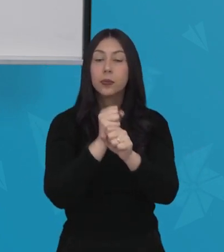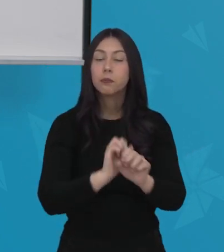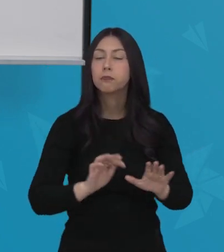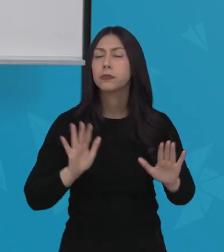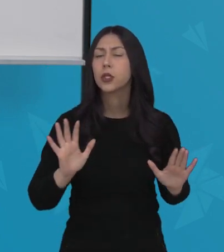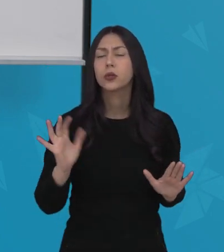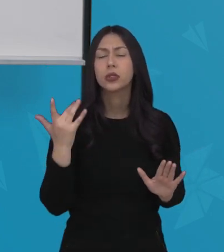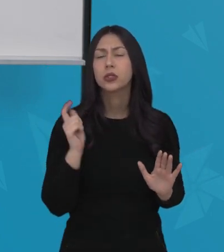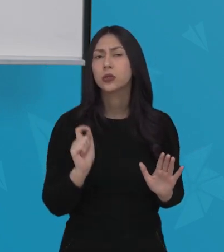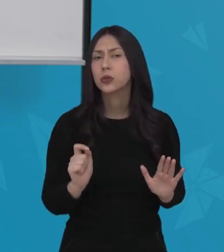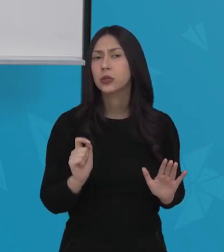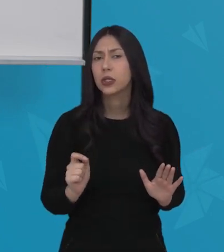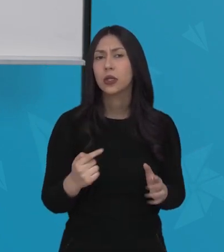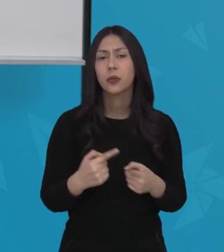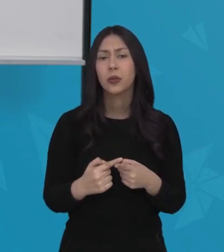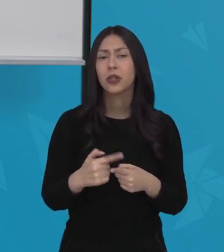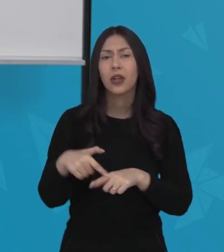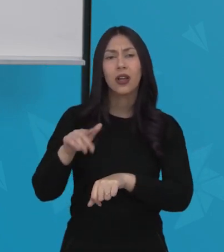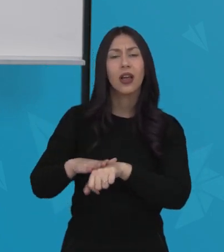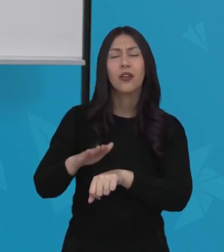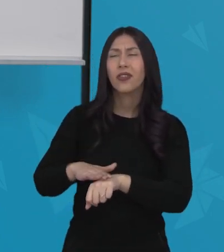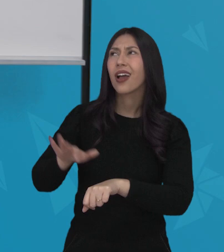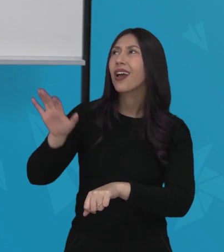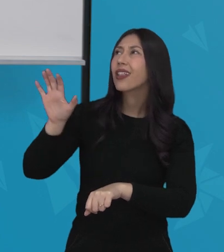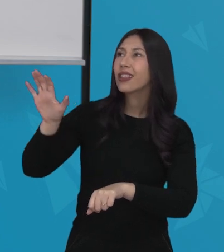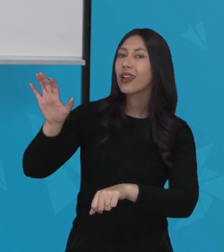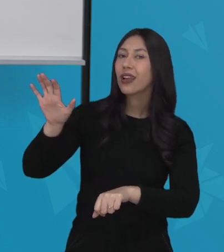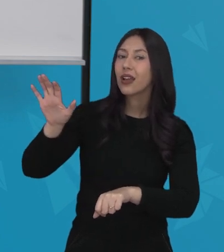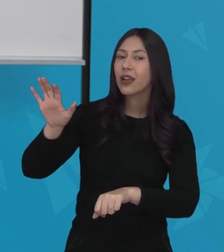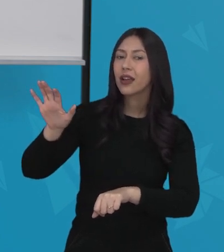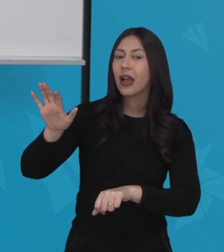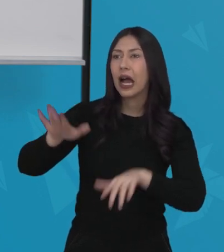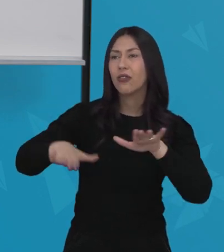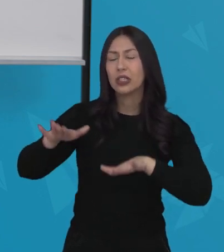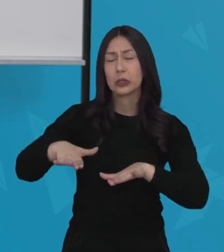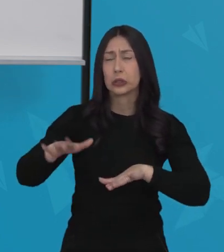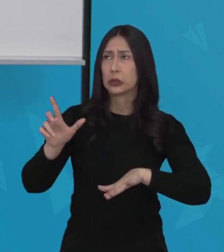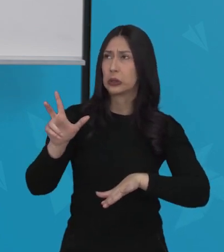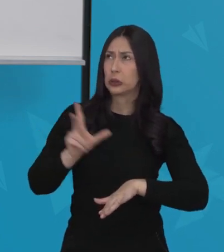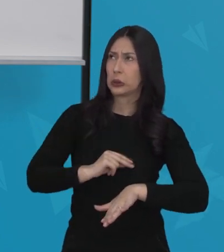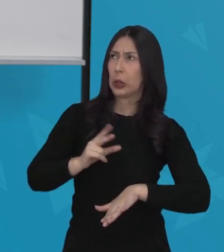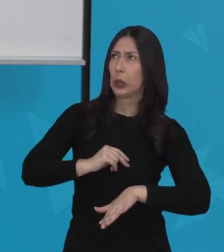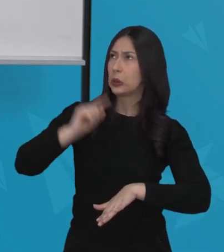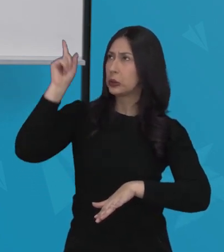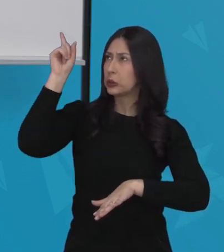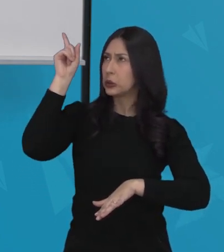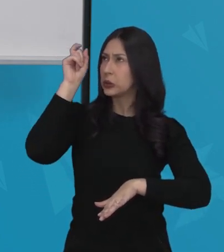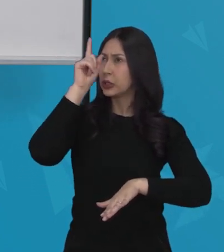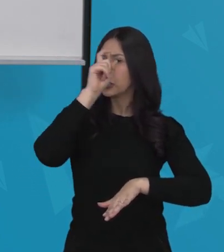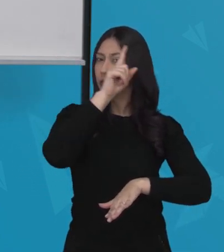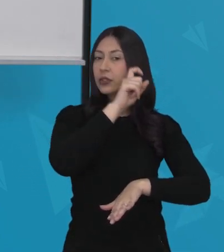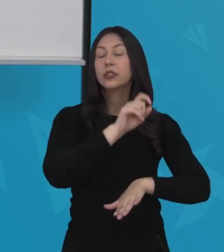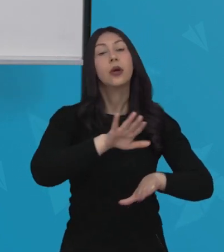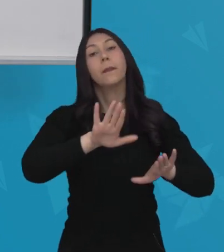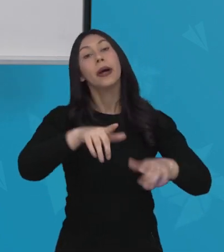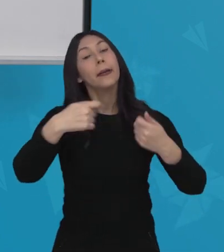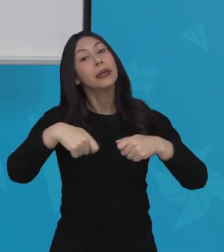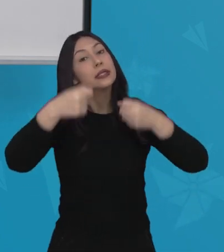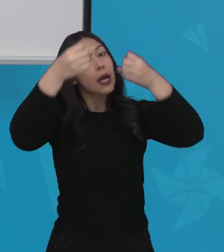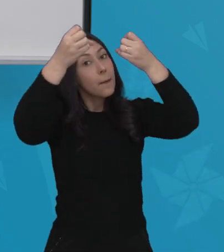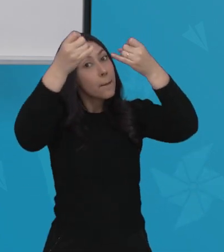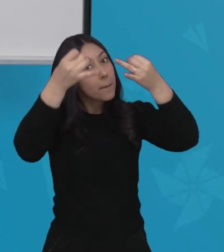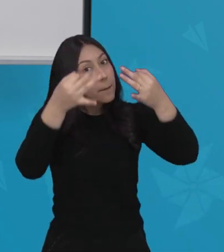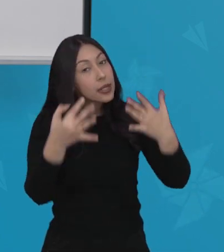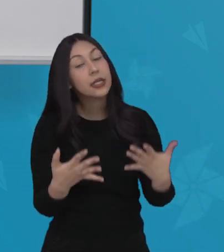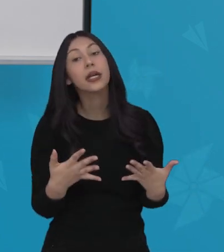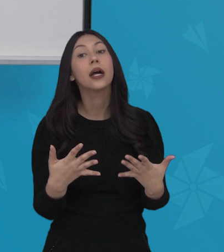O que acontece? Por que a gente fez dessa maneira aqui? Pode ter parecido mais viajado, que a gente deu mais volta, porque a gente tem que explicar